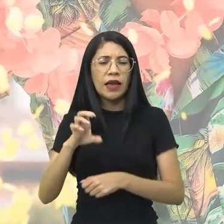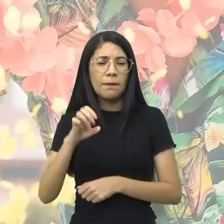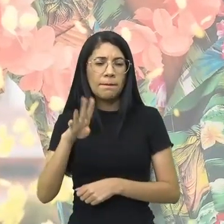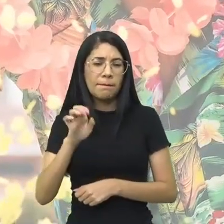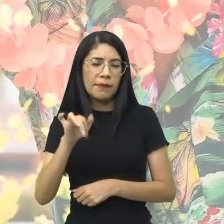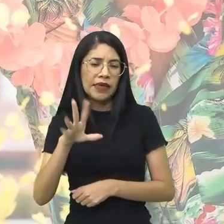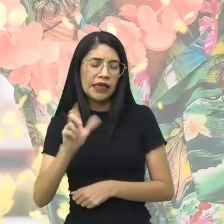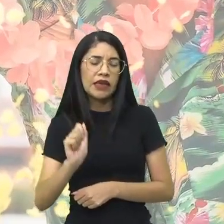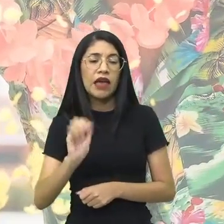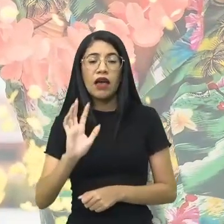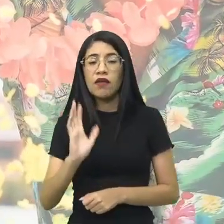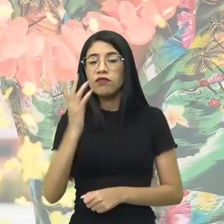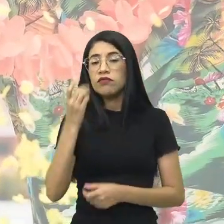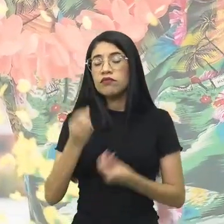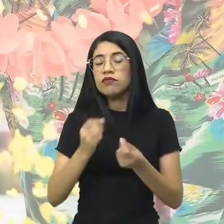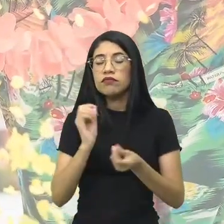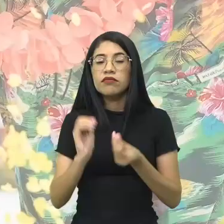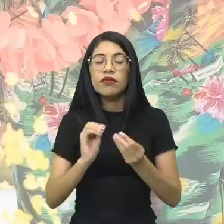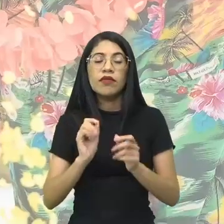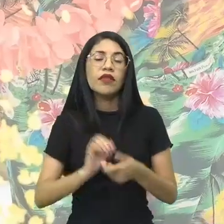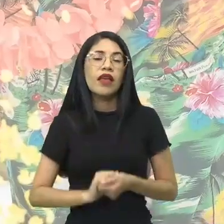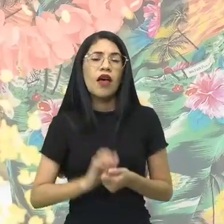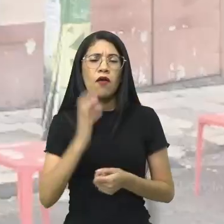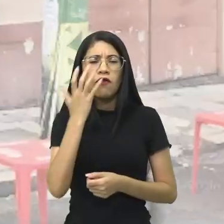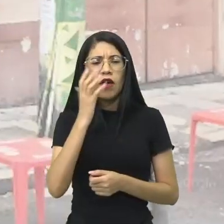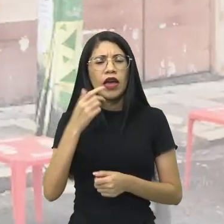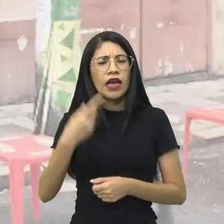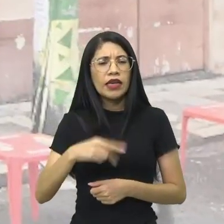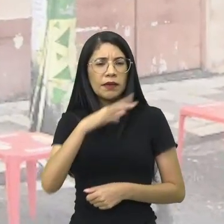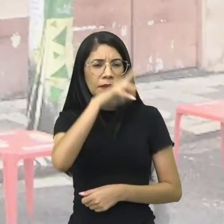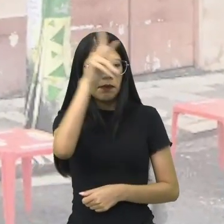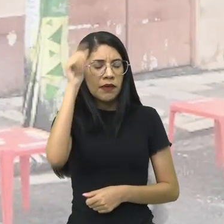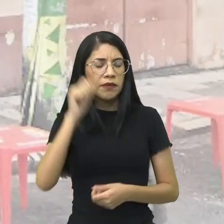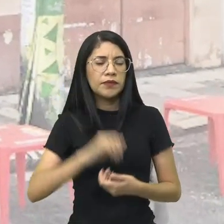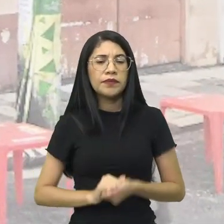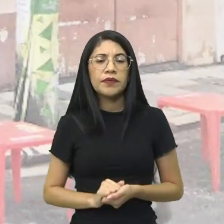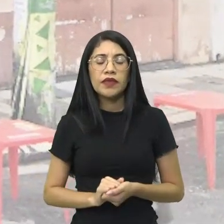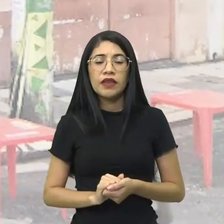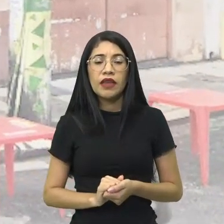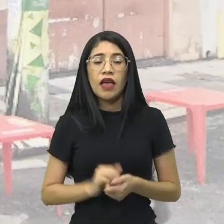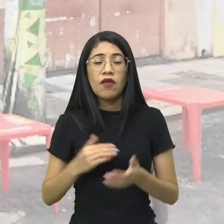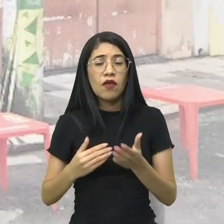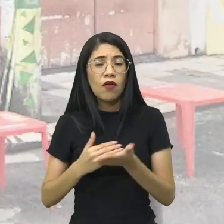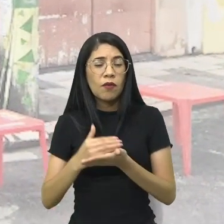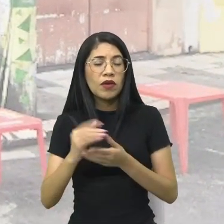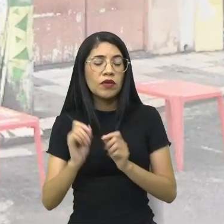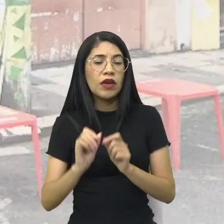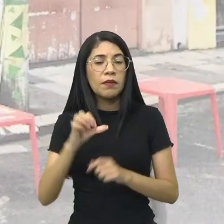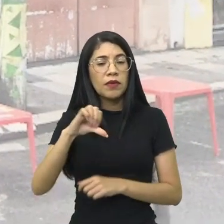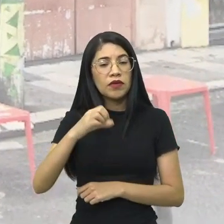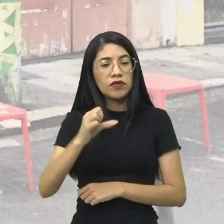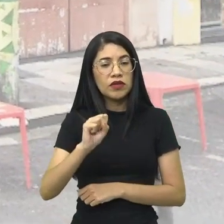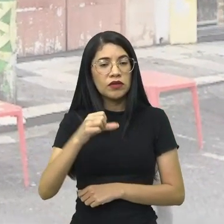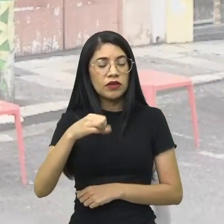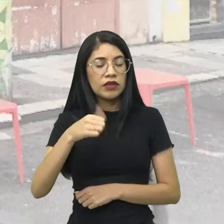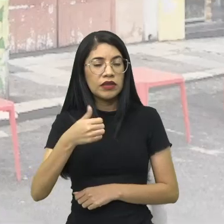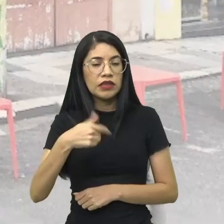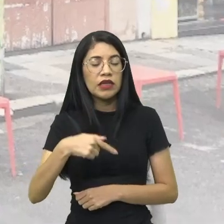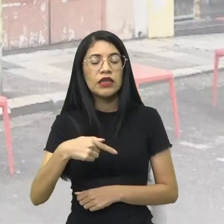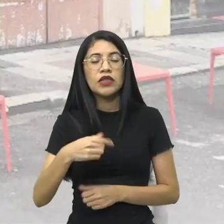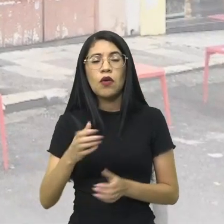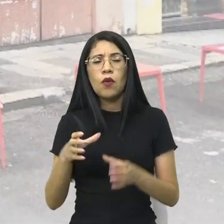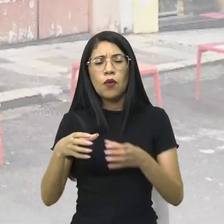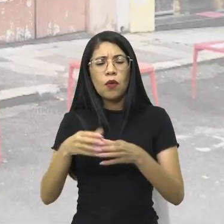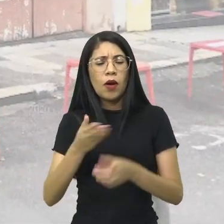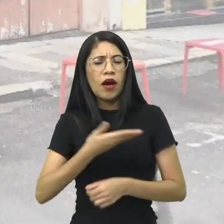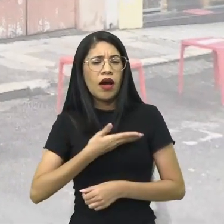Bica, realiza um momento único e muito carnavalesco para os manauaras. A Bica foi fundada em 1987 por um grupo de amigos